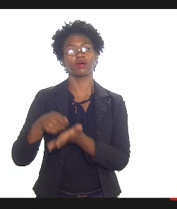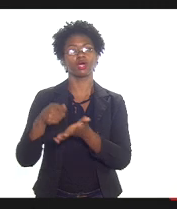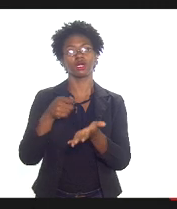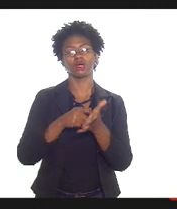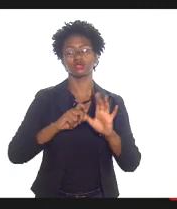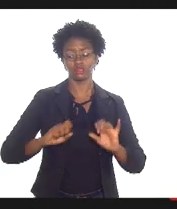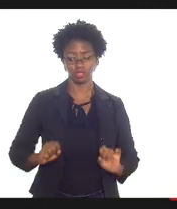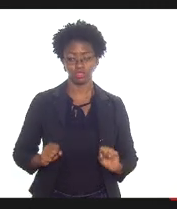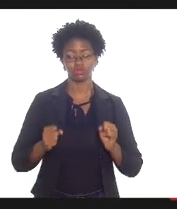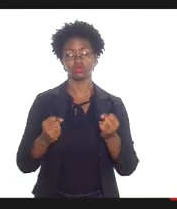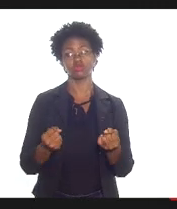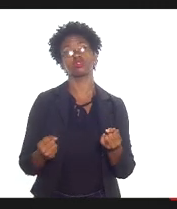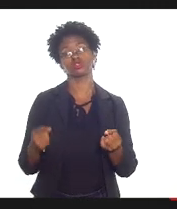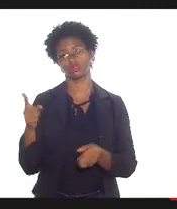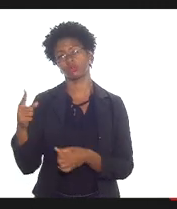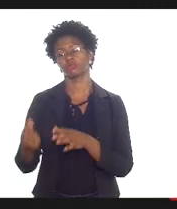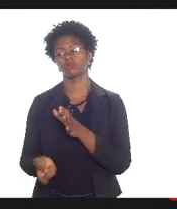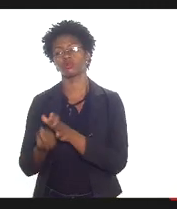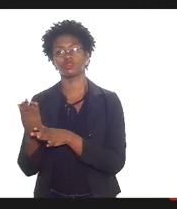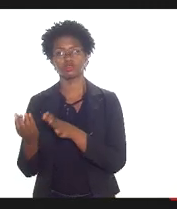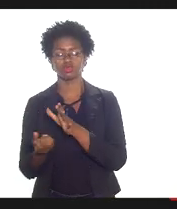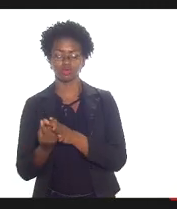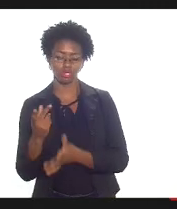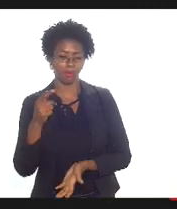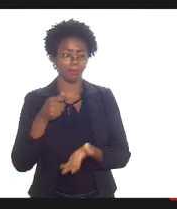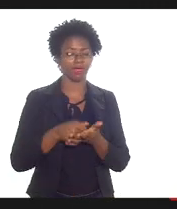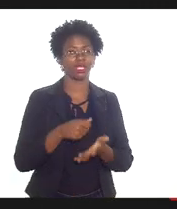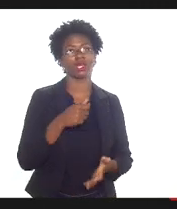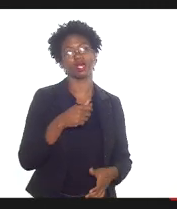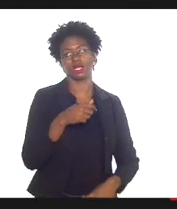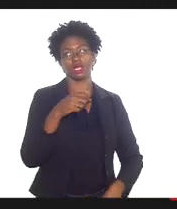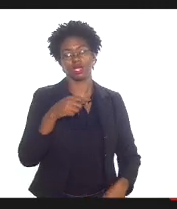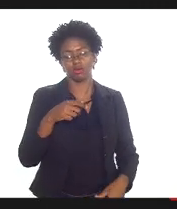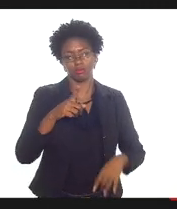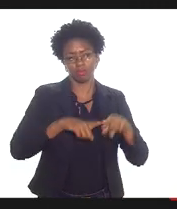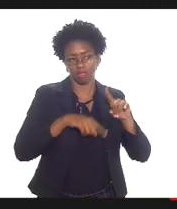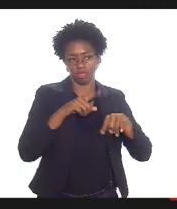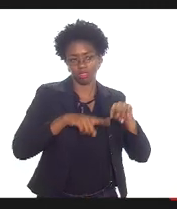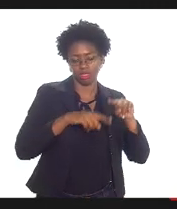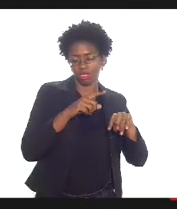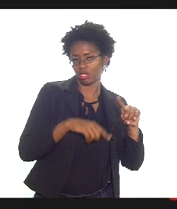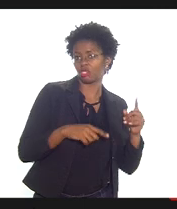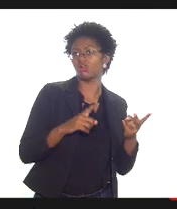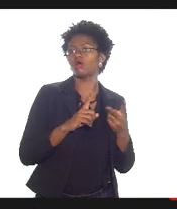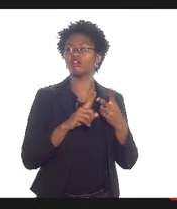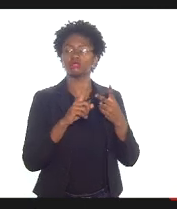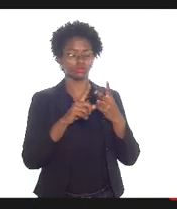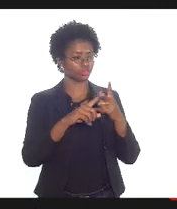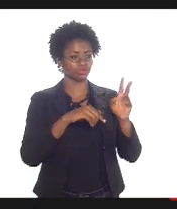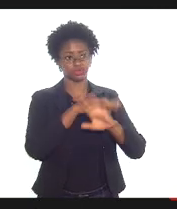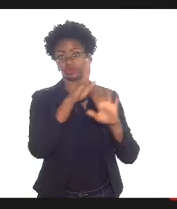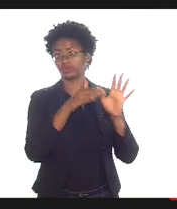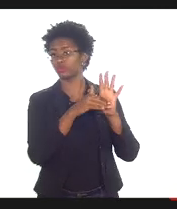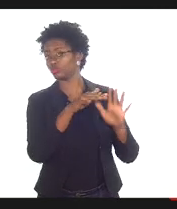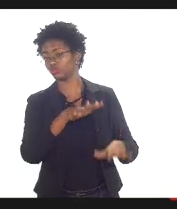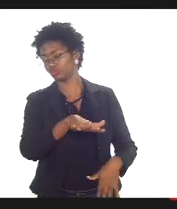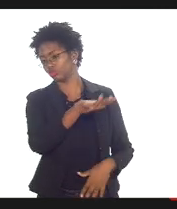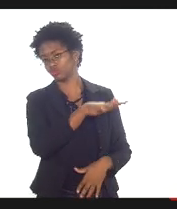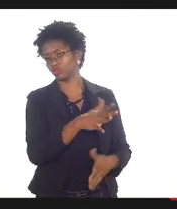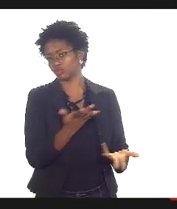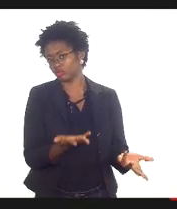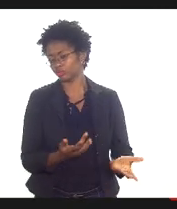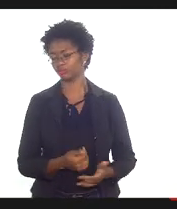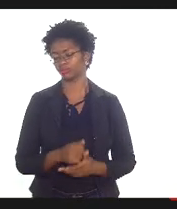pela produção, para pagar a plataforma que foi instalada, os dutos, as instalações subsea, etc.,